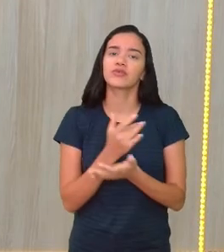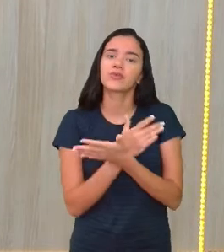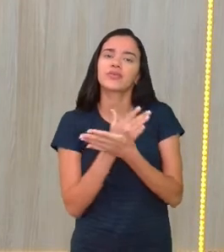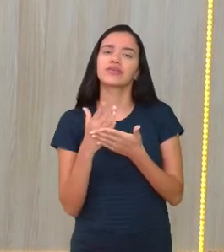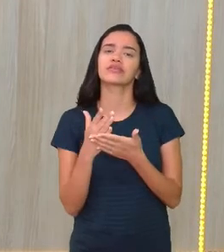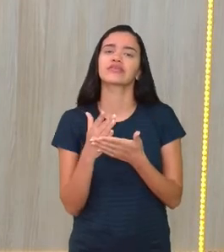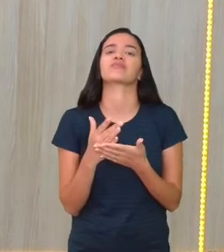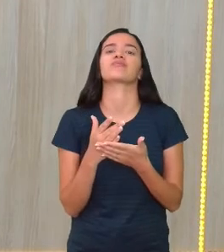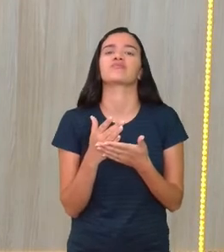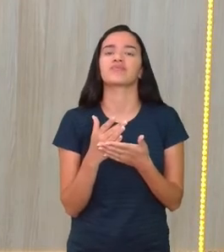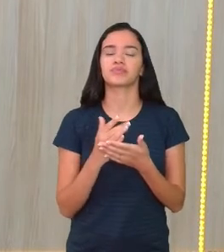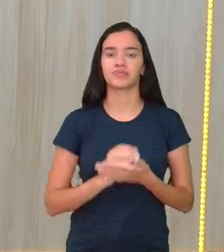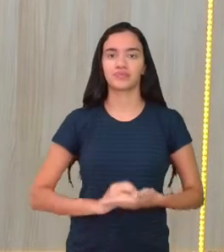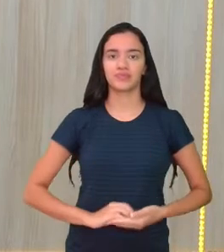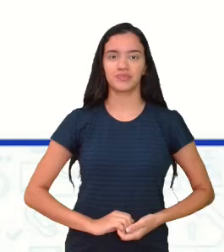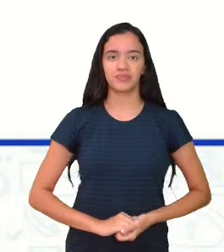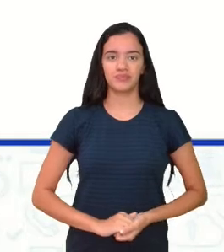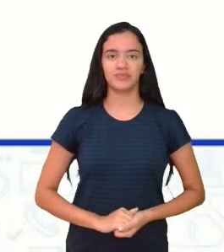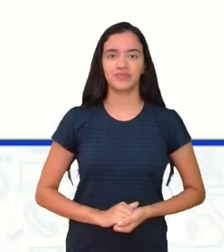começar?